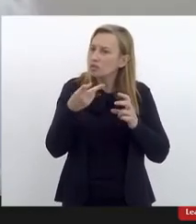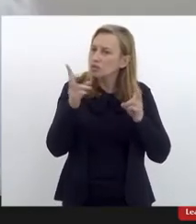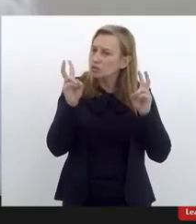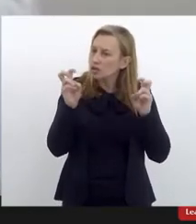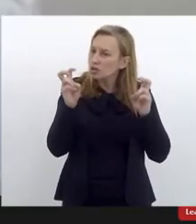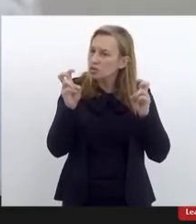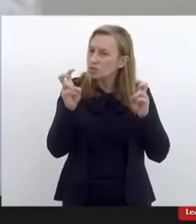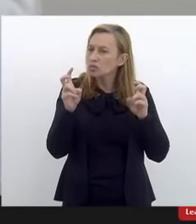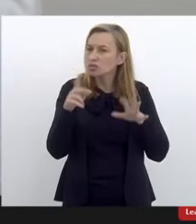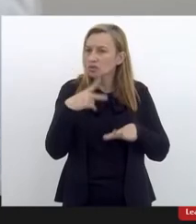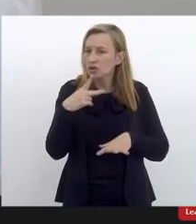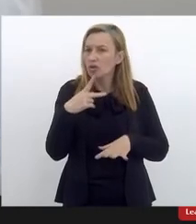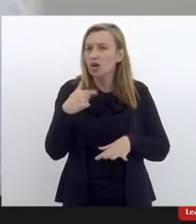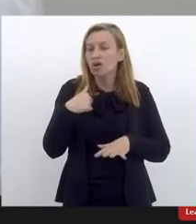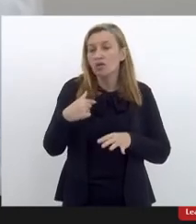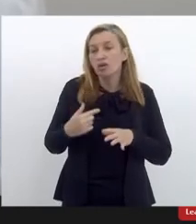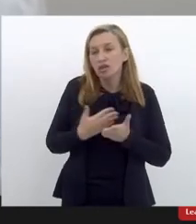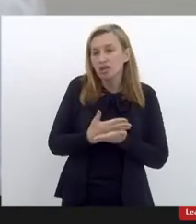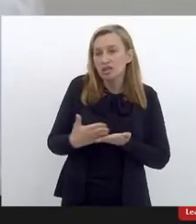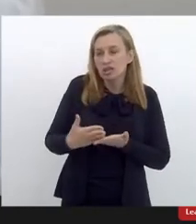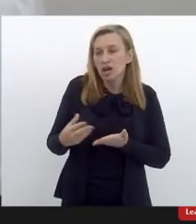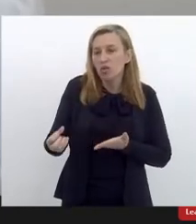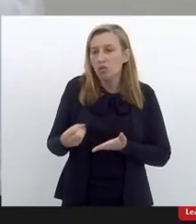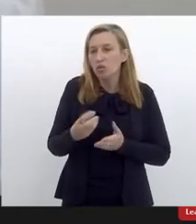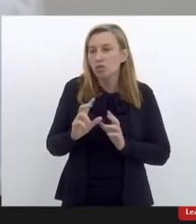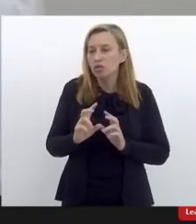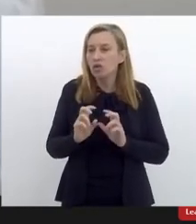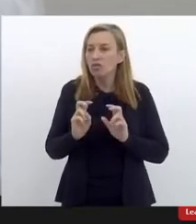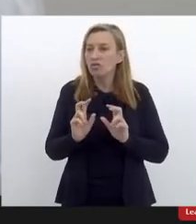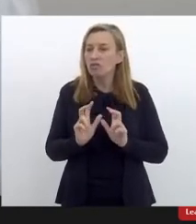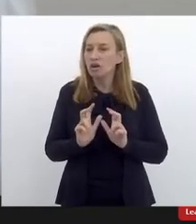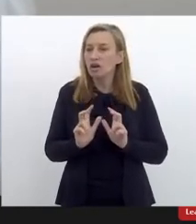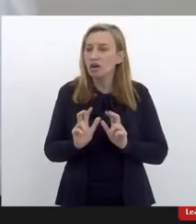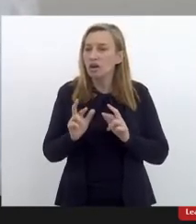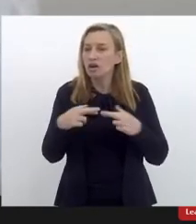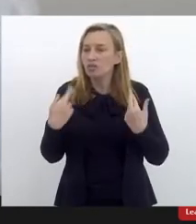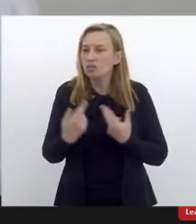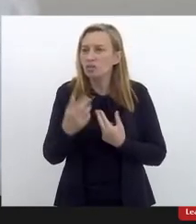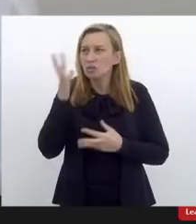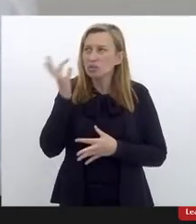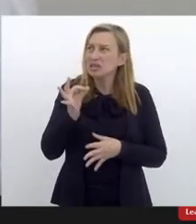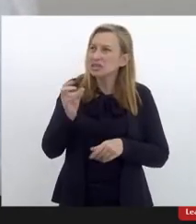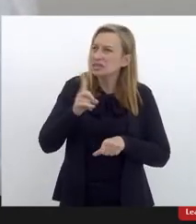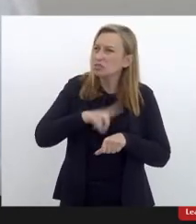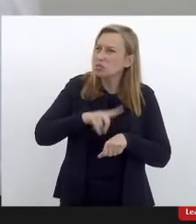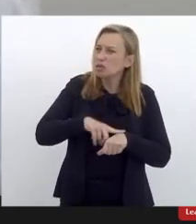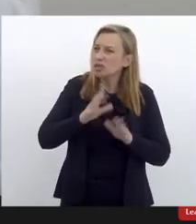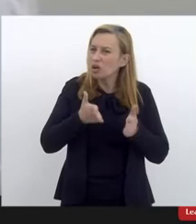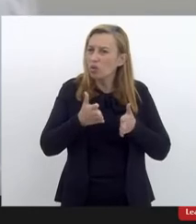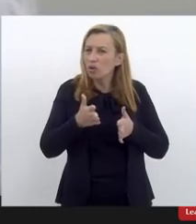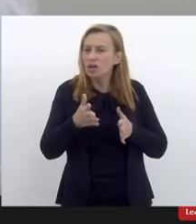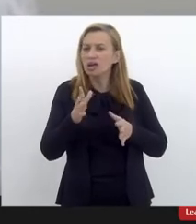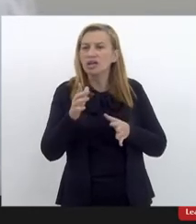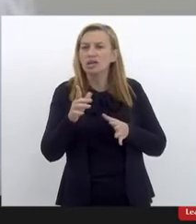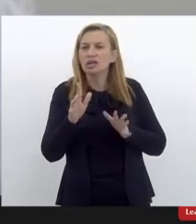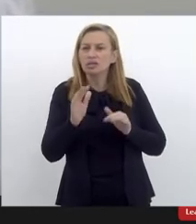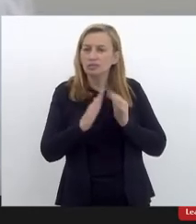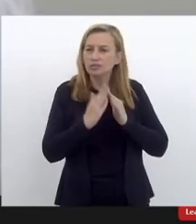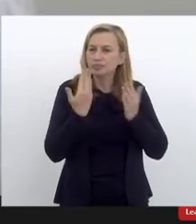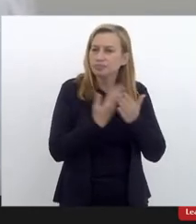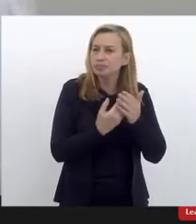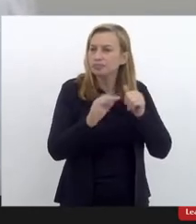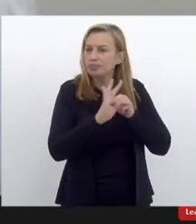uma audiência daqui a pouco, mas ainda ficaria para ouvir não sei se vai ser nesse momento que a FAETEC vai se pronunciar, ou tem outras